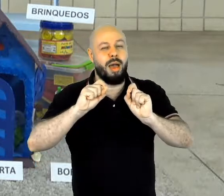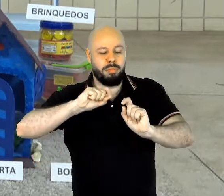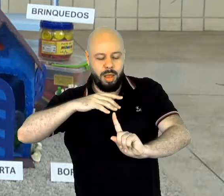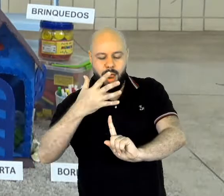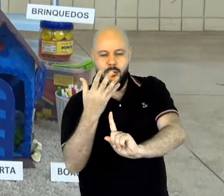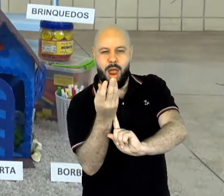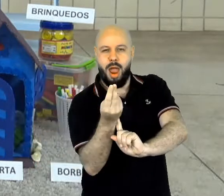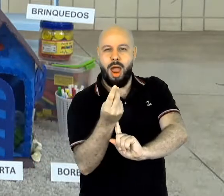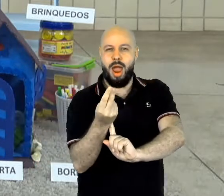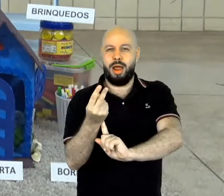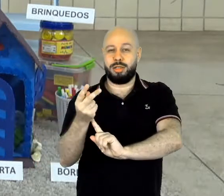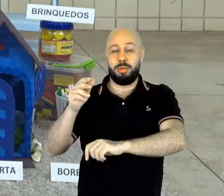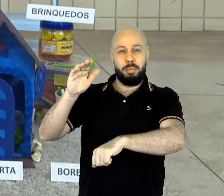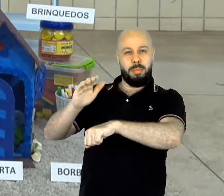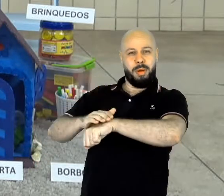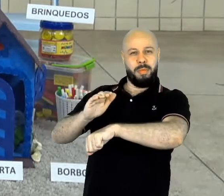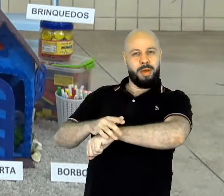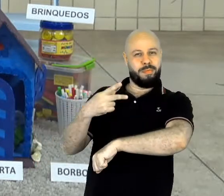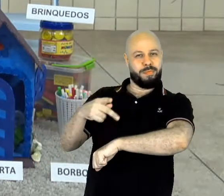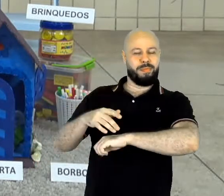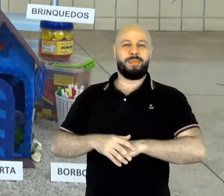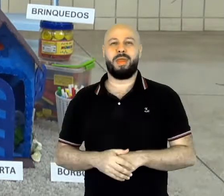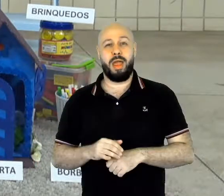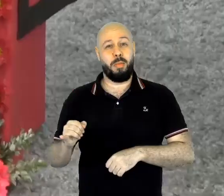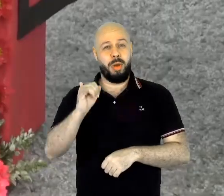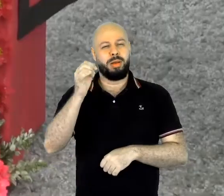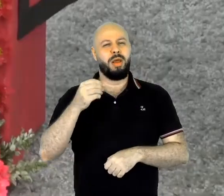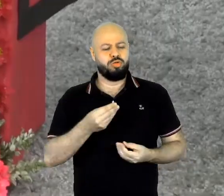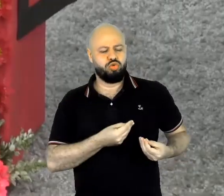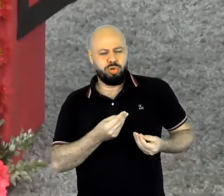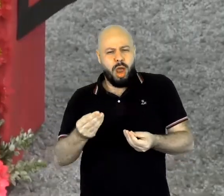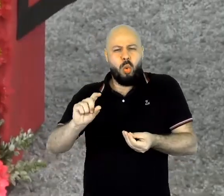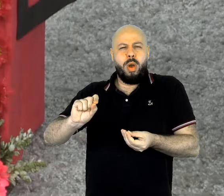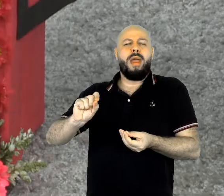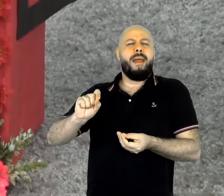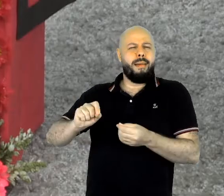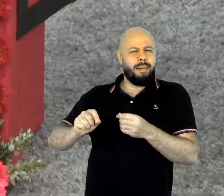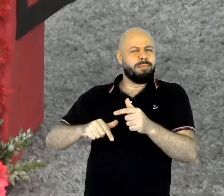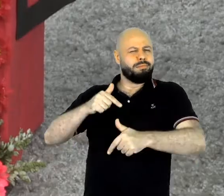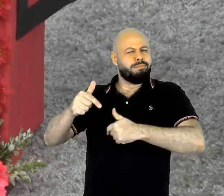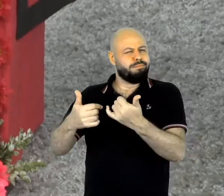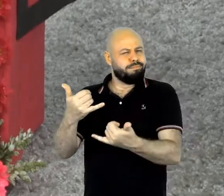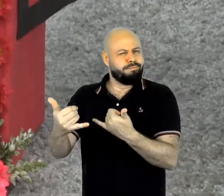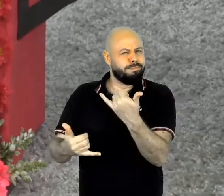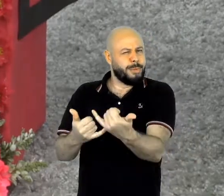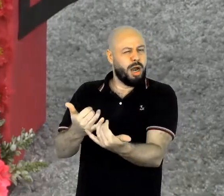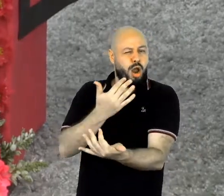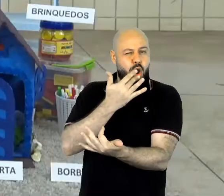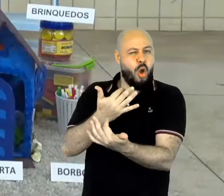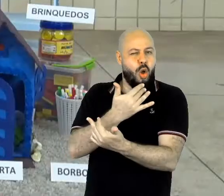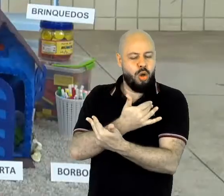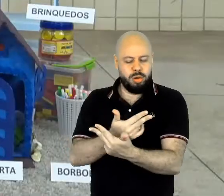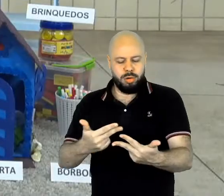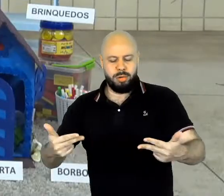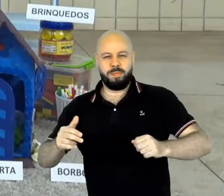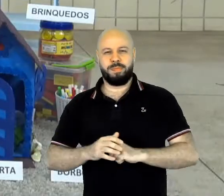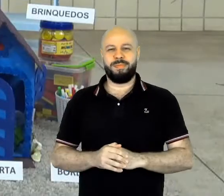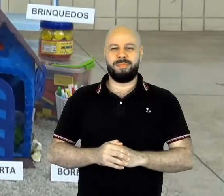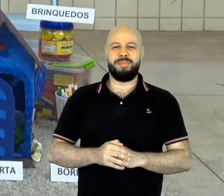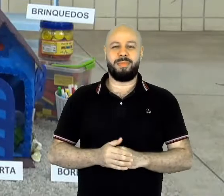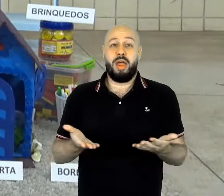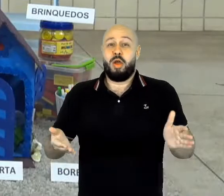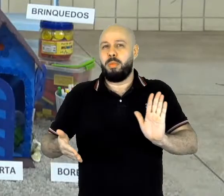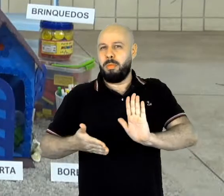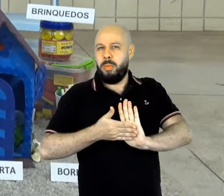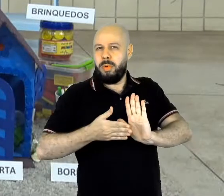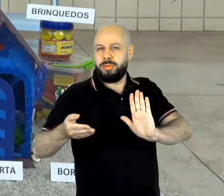artístico. Por isso que é tão importante você estar dando para a sua criança, para ela estar trabalhando com essas cores tão maravilhosas. Então, na nossa